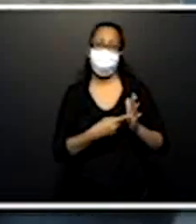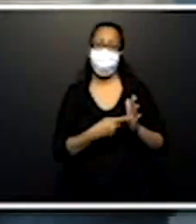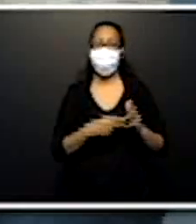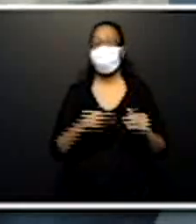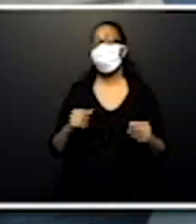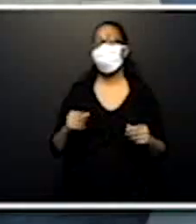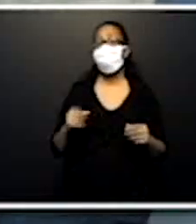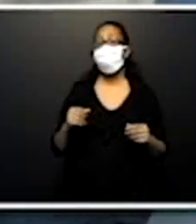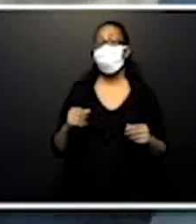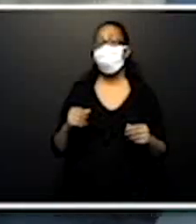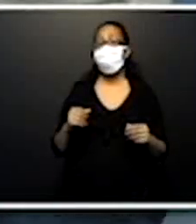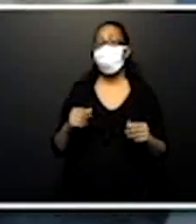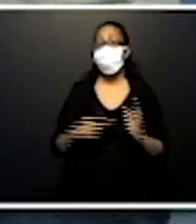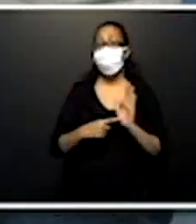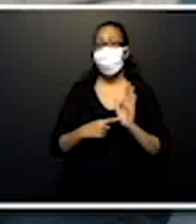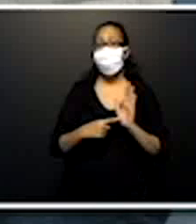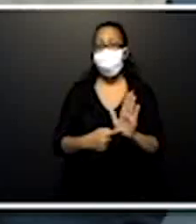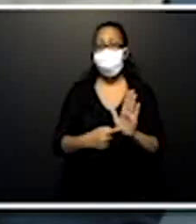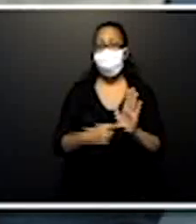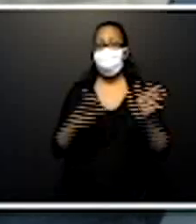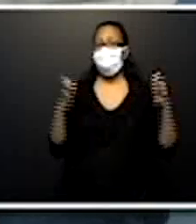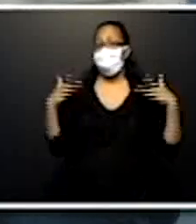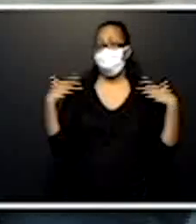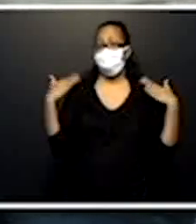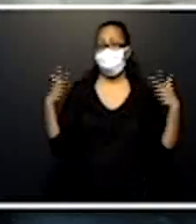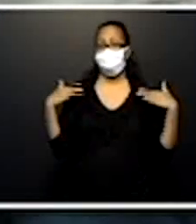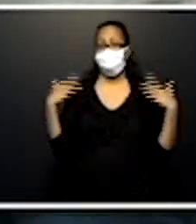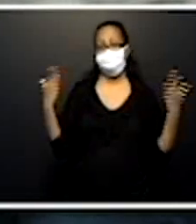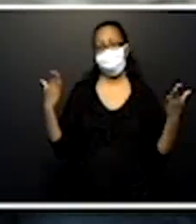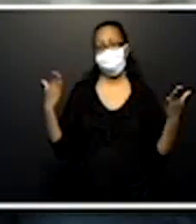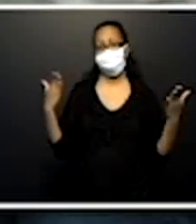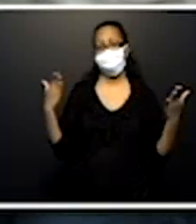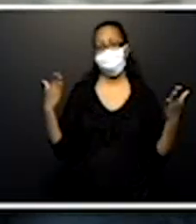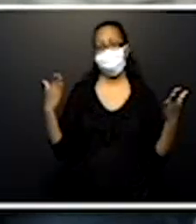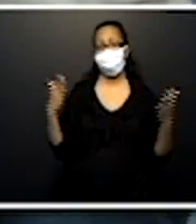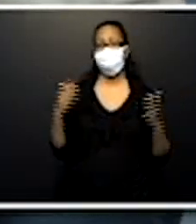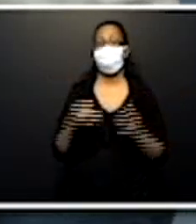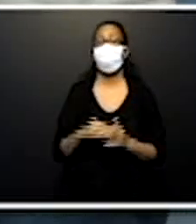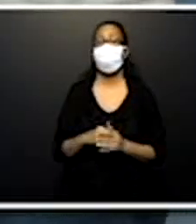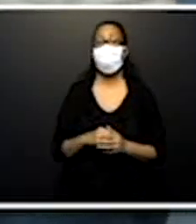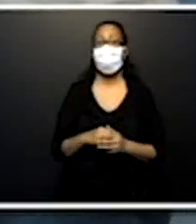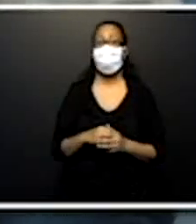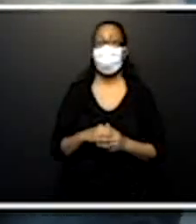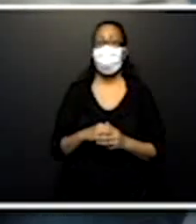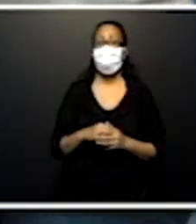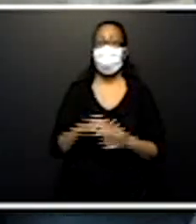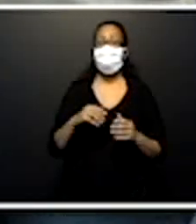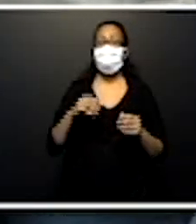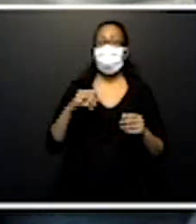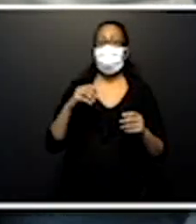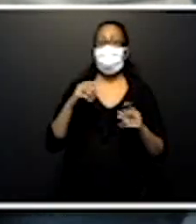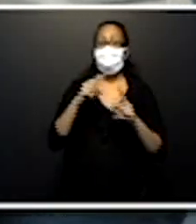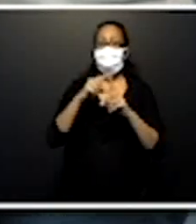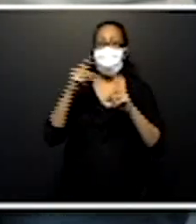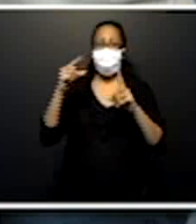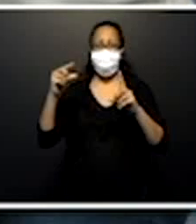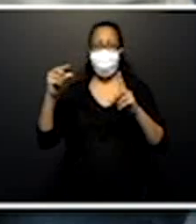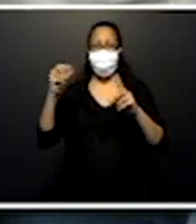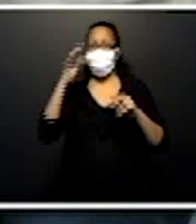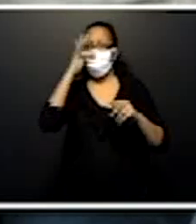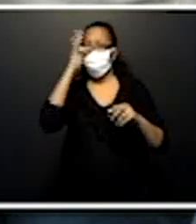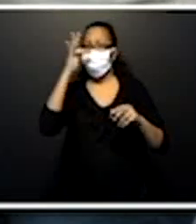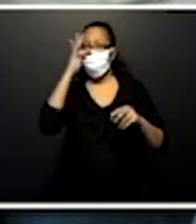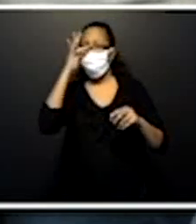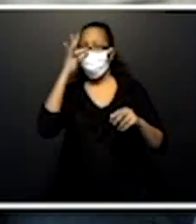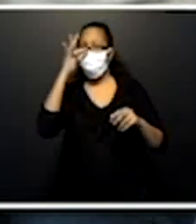ardentes irão trazer essa alegria. Olha, é uma construção figurada. Então, a cada pétala do girassol, aquela pétala, ela vai trazer